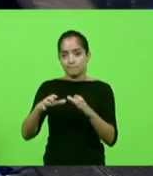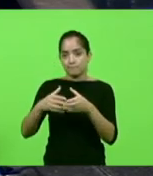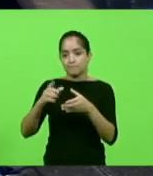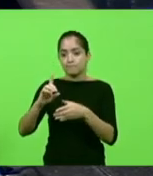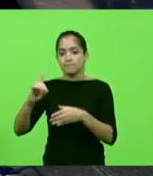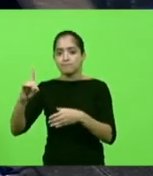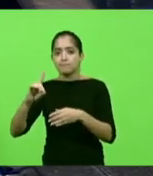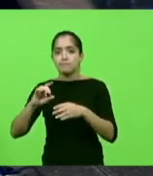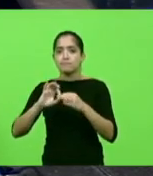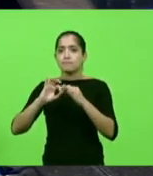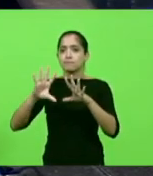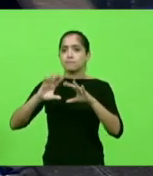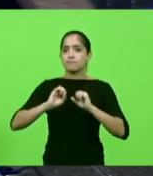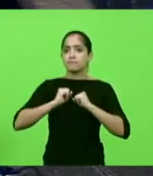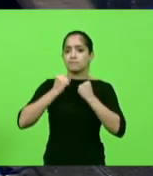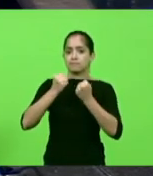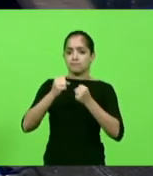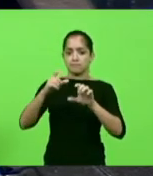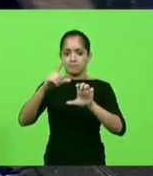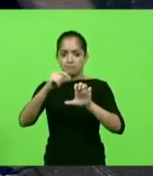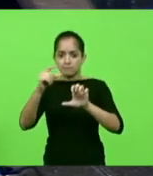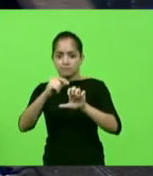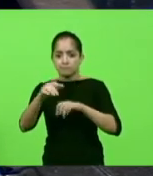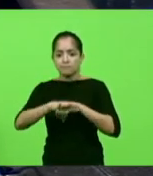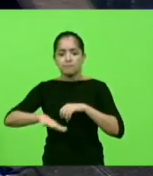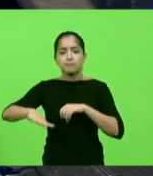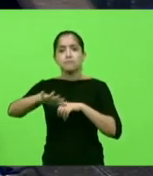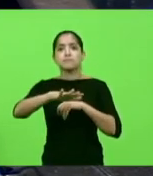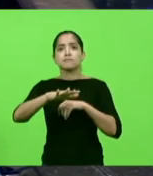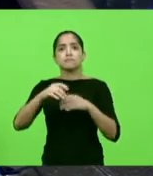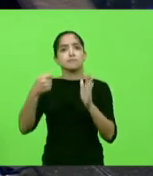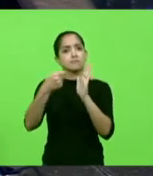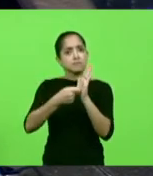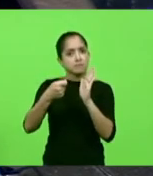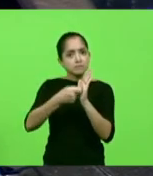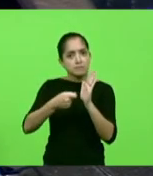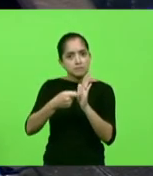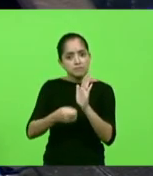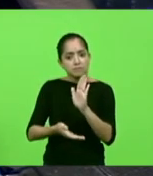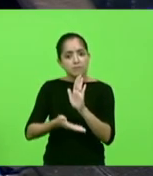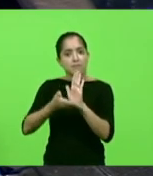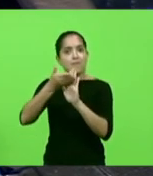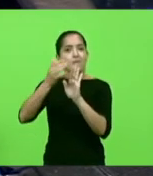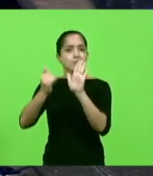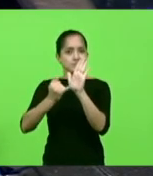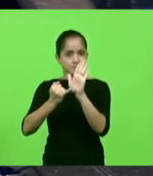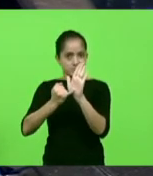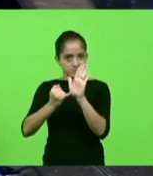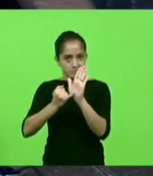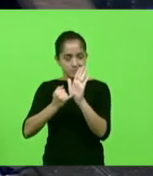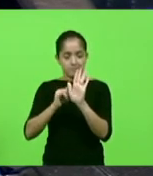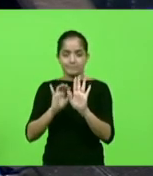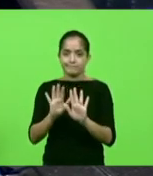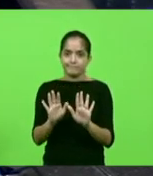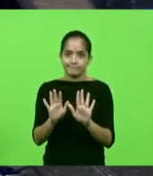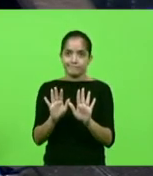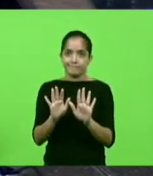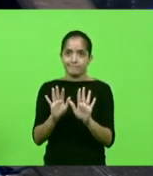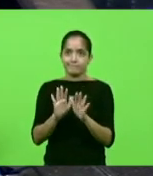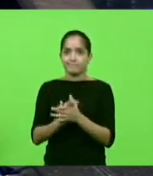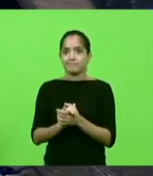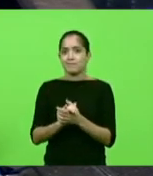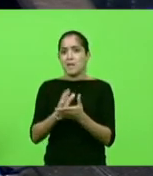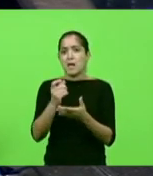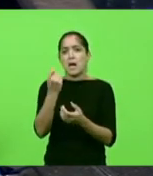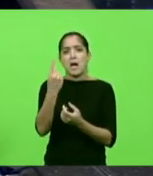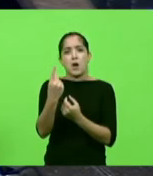liberal, defensora do empreendedor e do mercado, e que luta contra a alta carga tributária, meus amigos, salvo